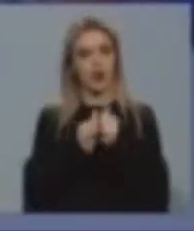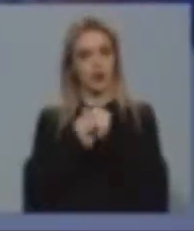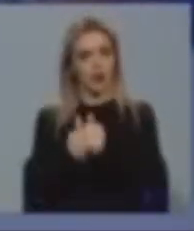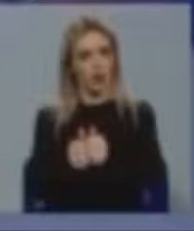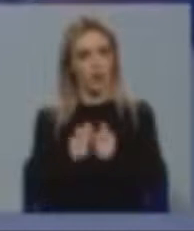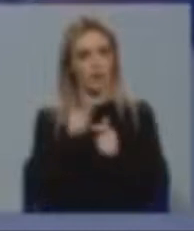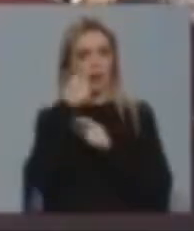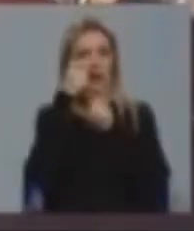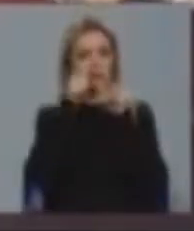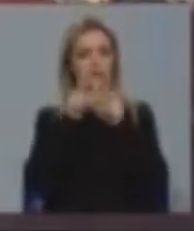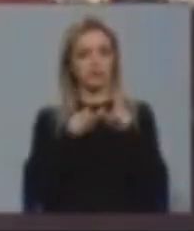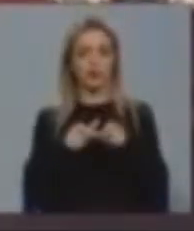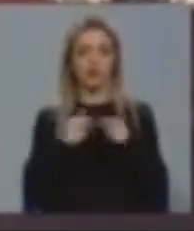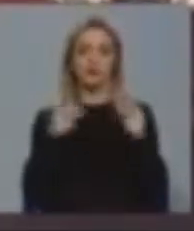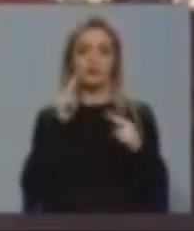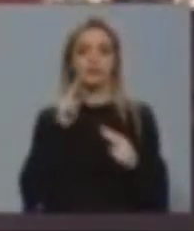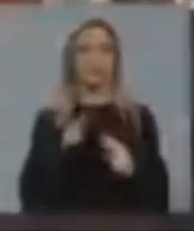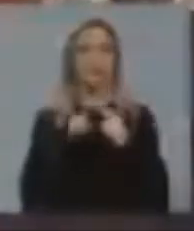Madeira.